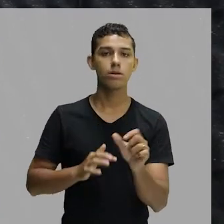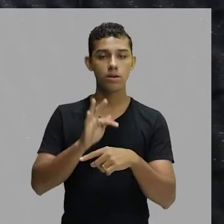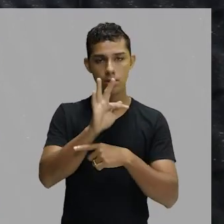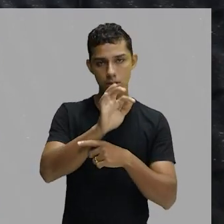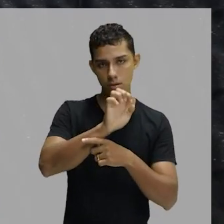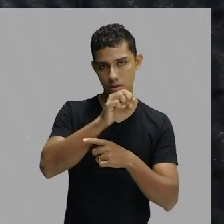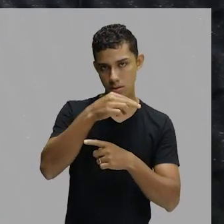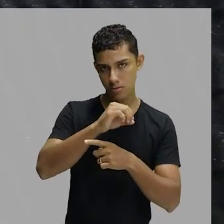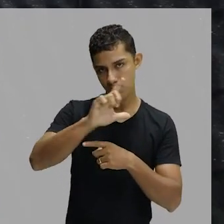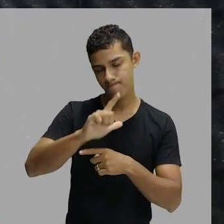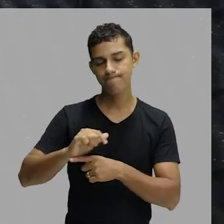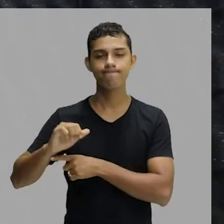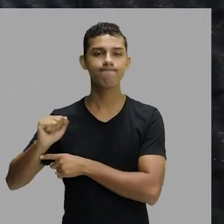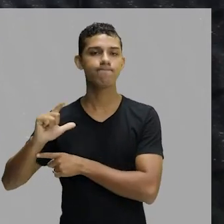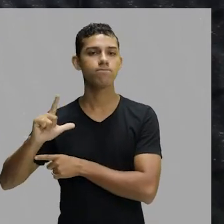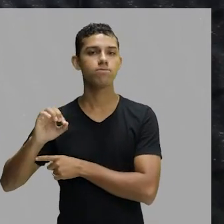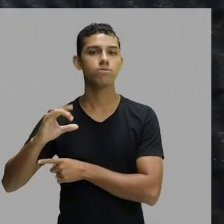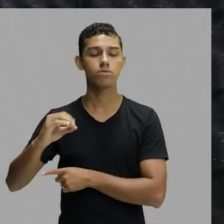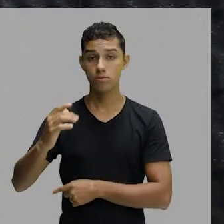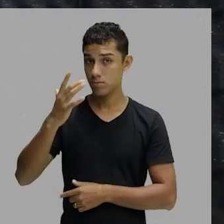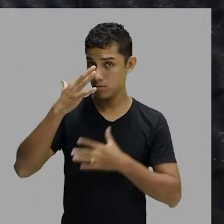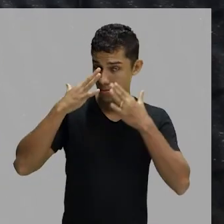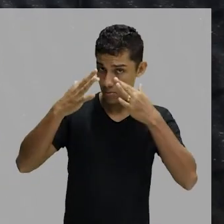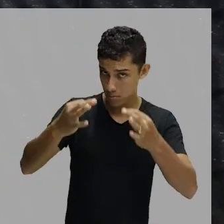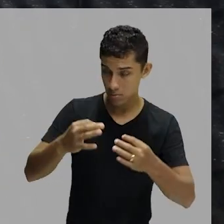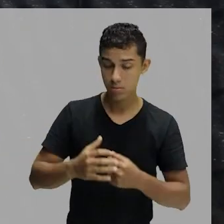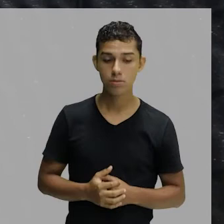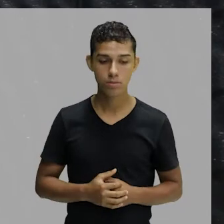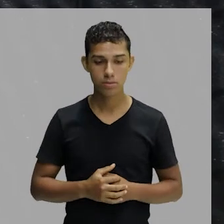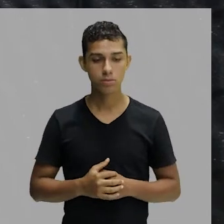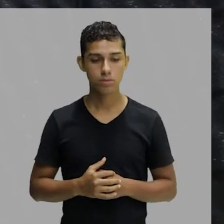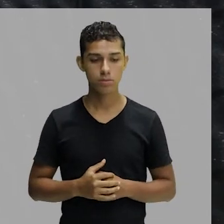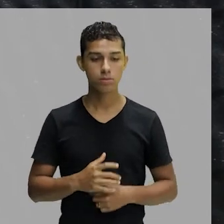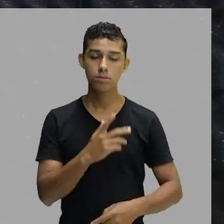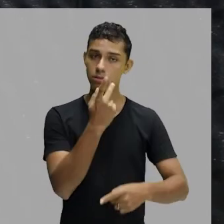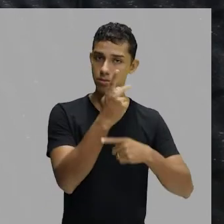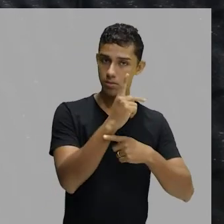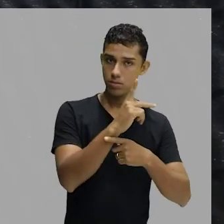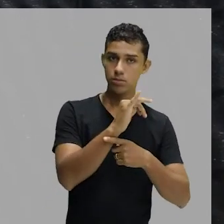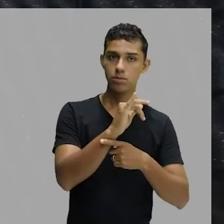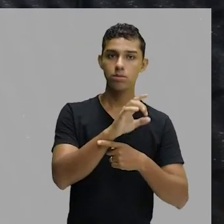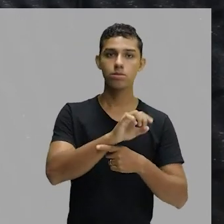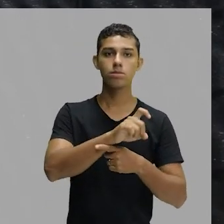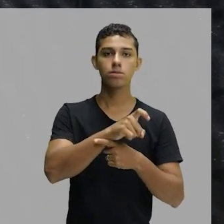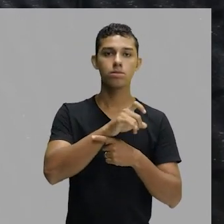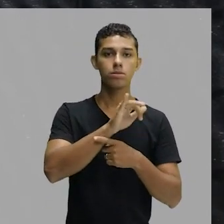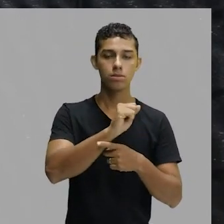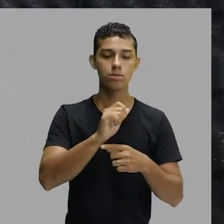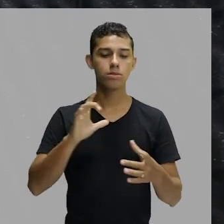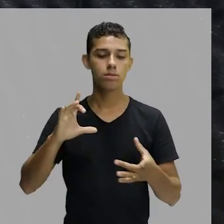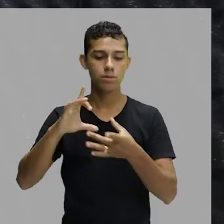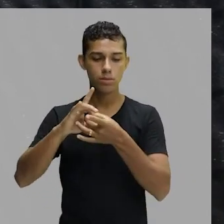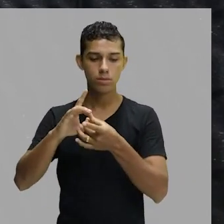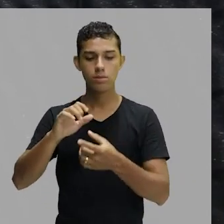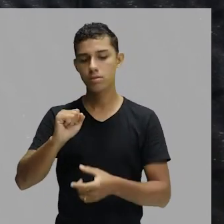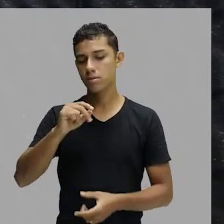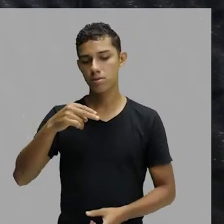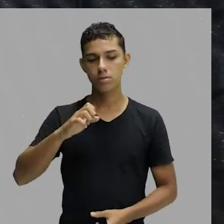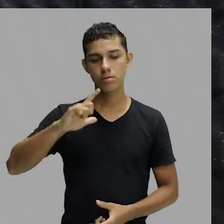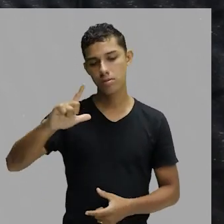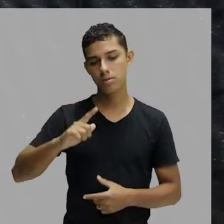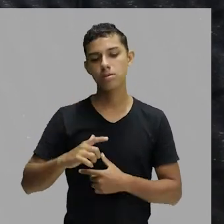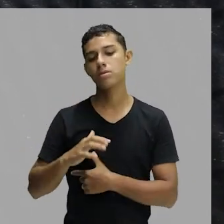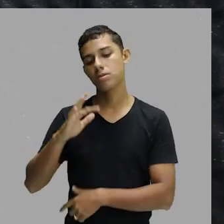e álcool. Tudo bem? Preste atenção. Hidroxila ligado ao anel aromático, fenol. Se não tiver ligado